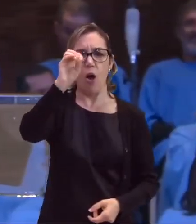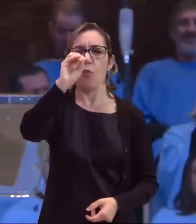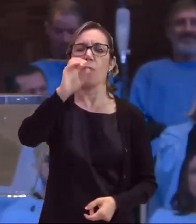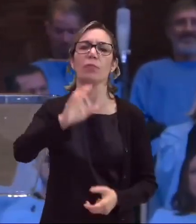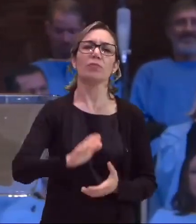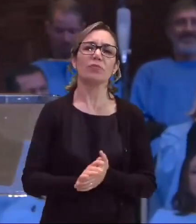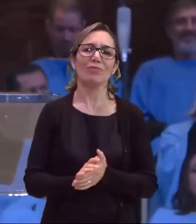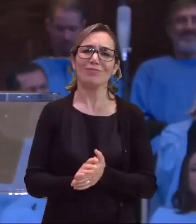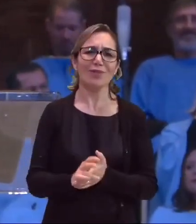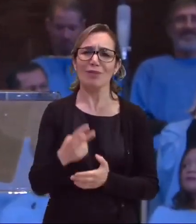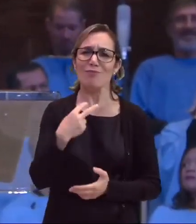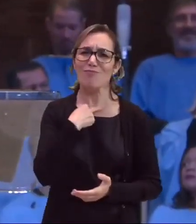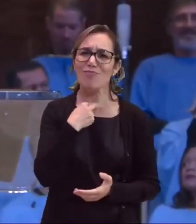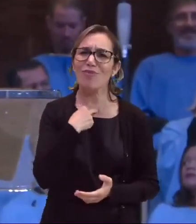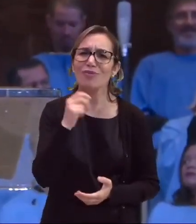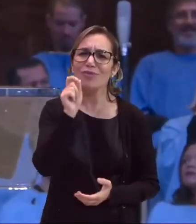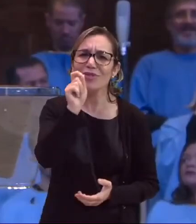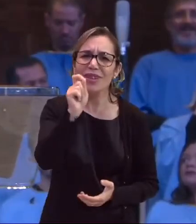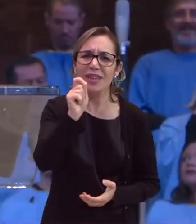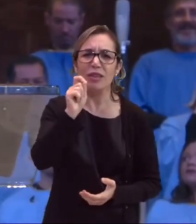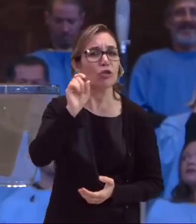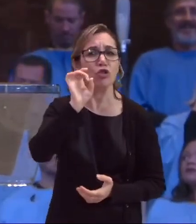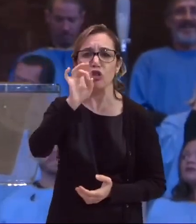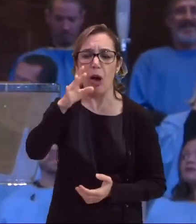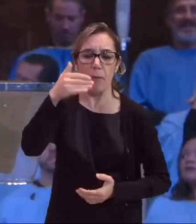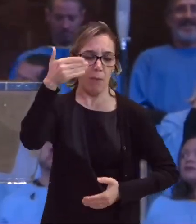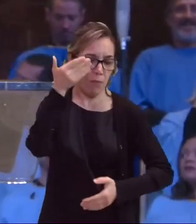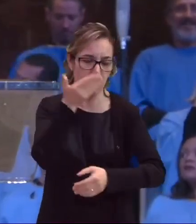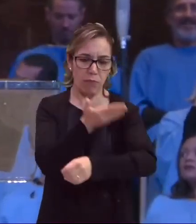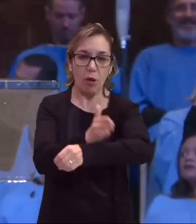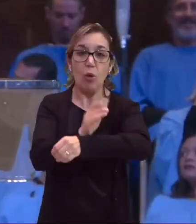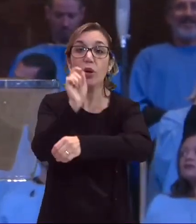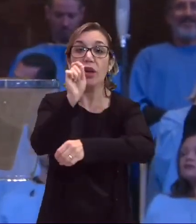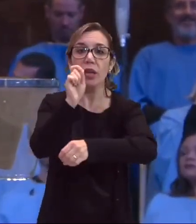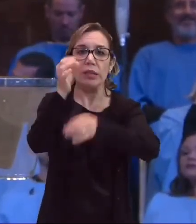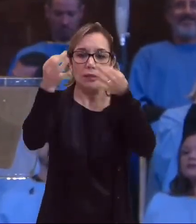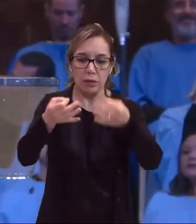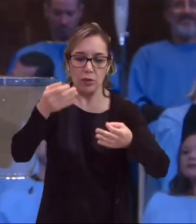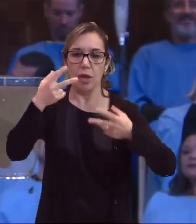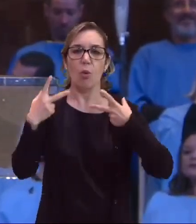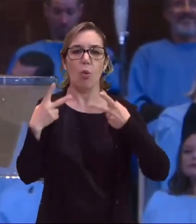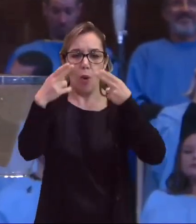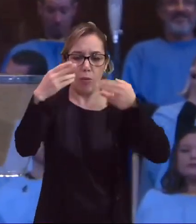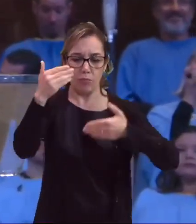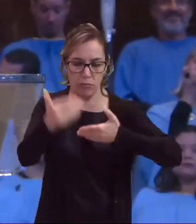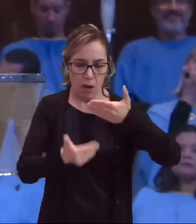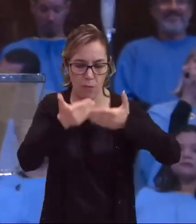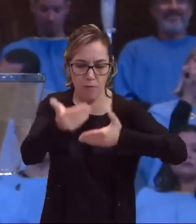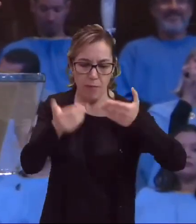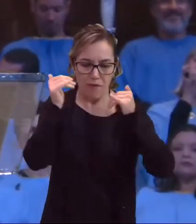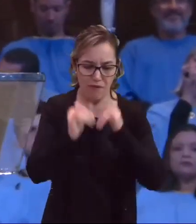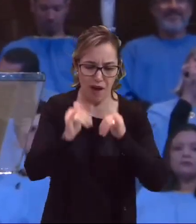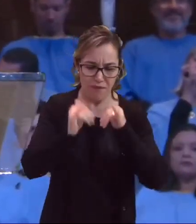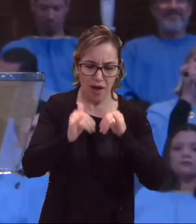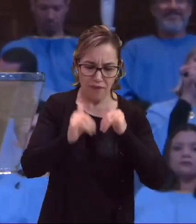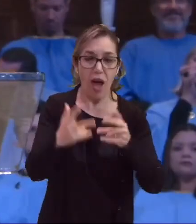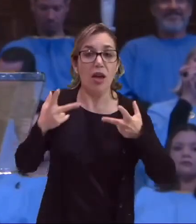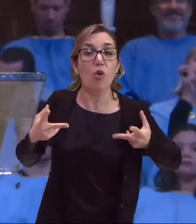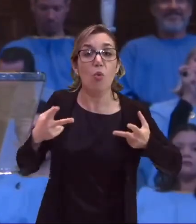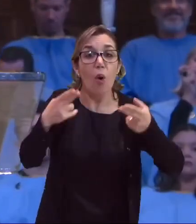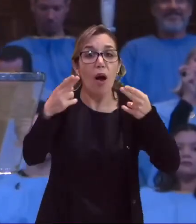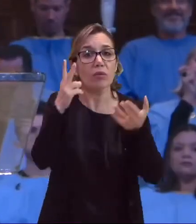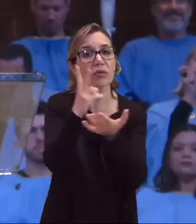repetindo a mesma coisa como fazem os pagãos eles pensam que por muito falarem serão